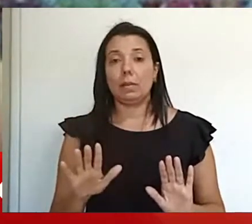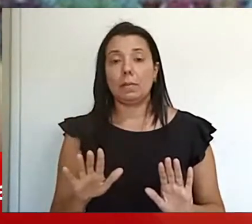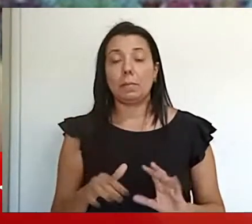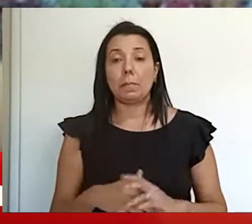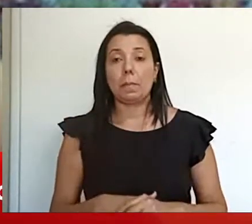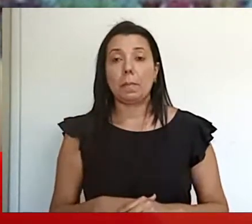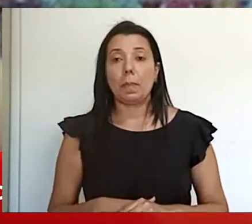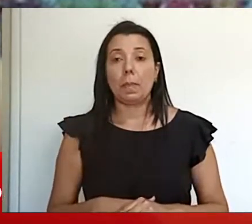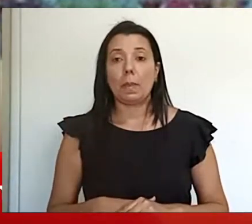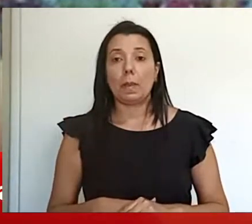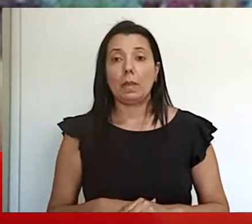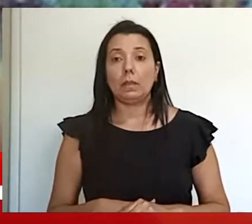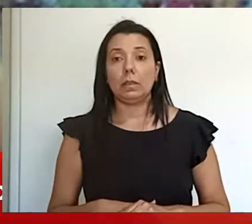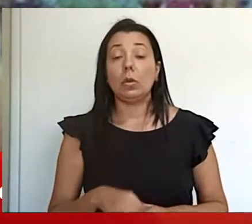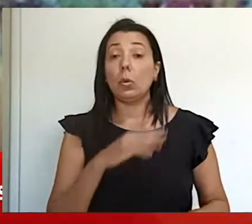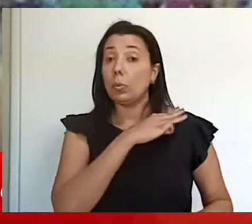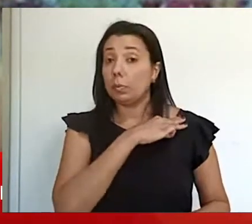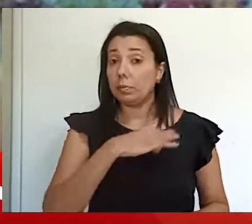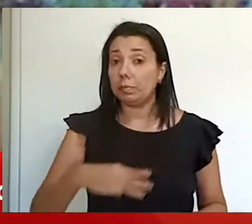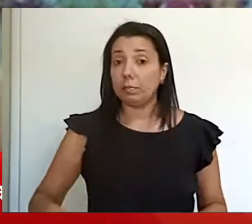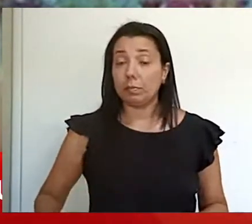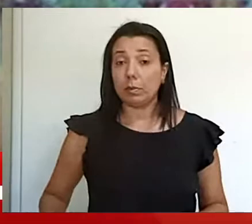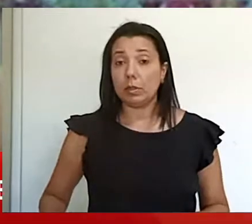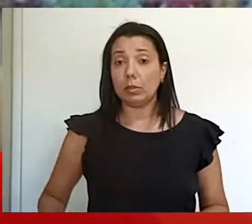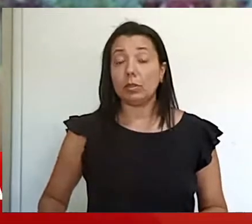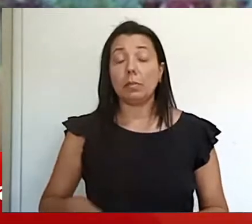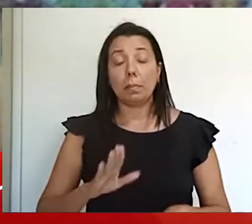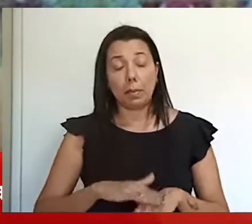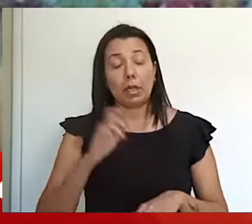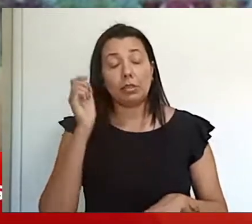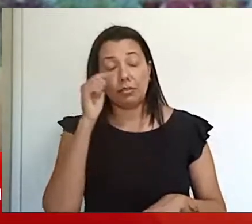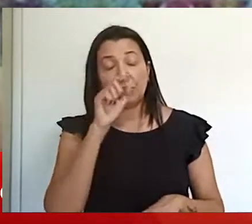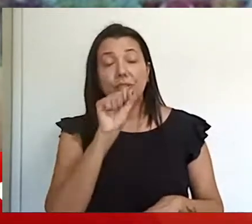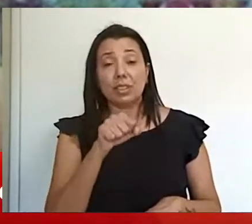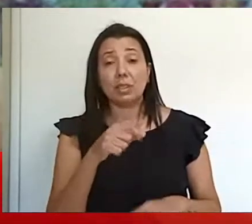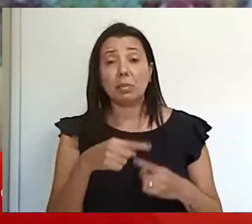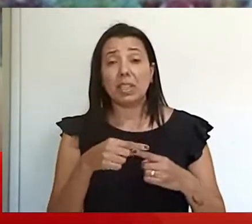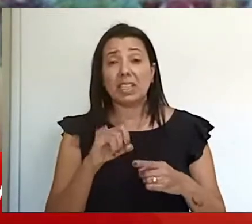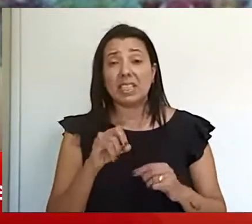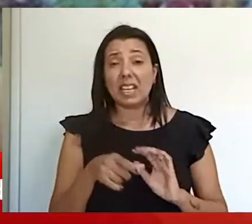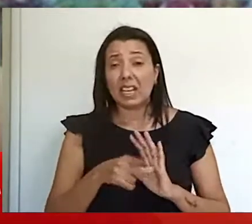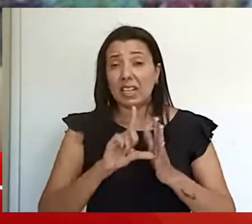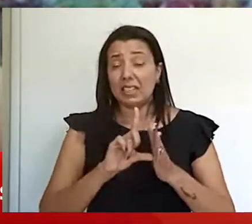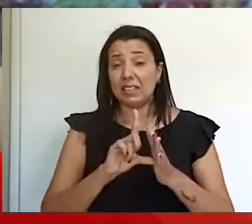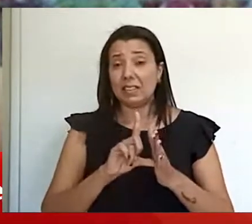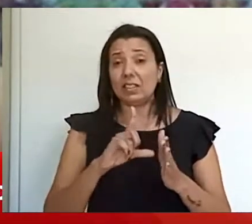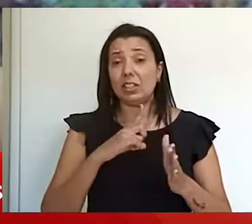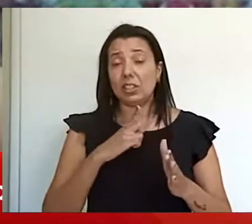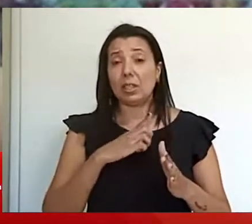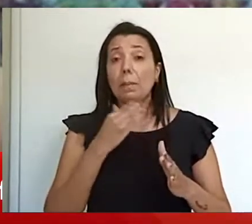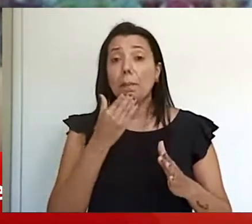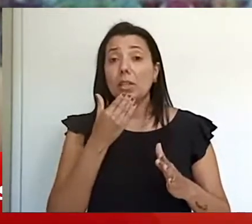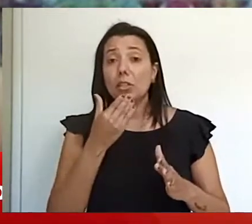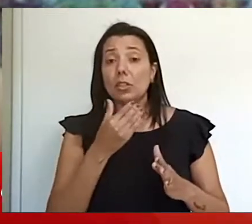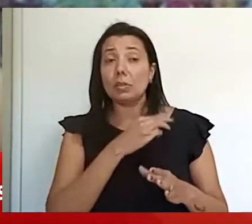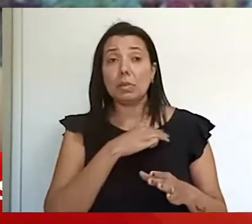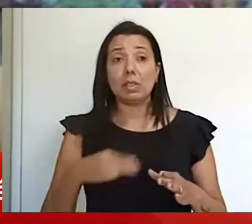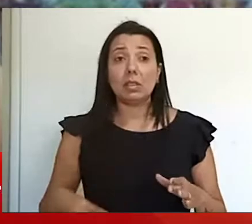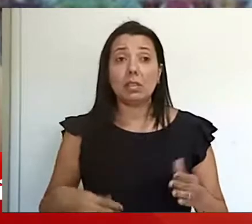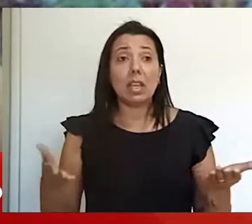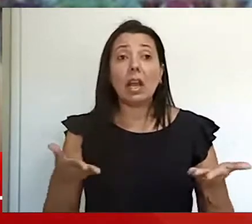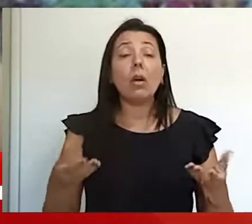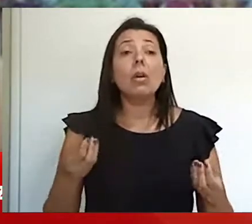um ministro, fica mais difícil, porque se antes a gente recorria e tinha problemas, agora a gente vai recorrer a quem,